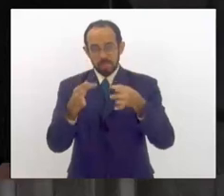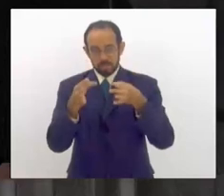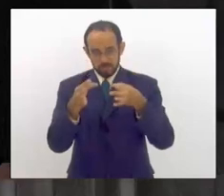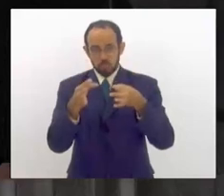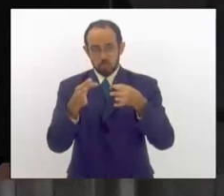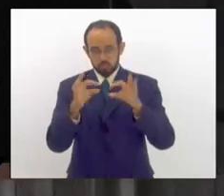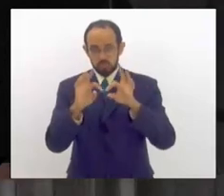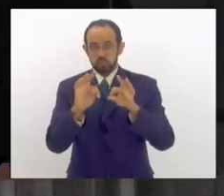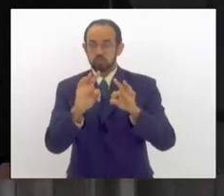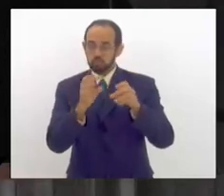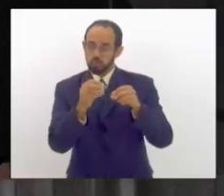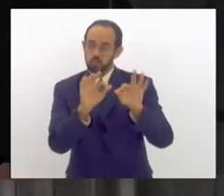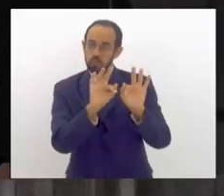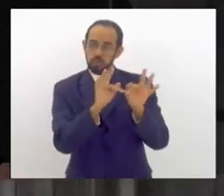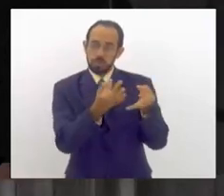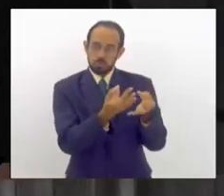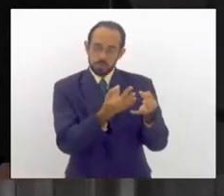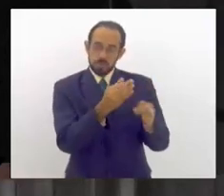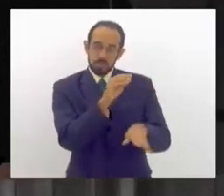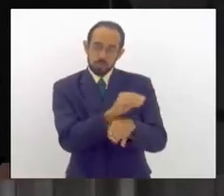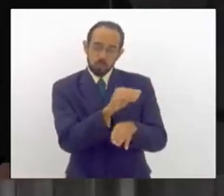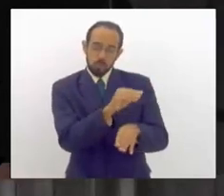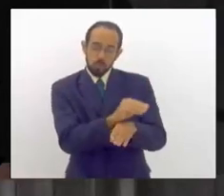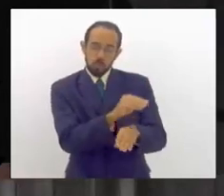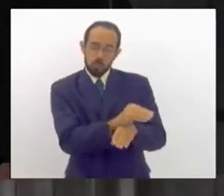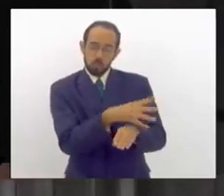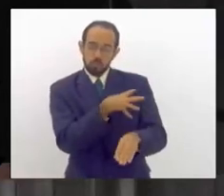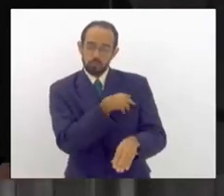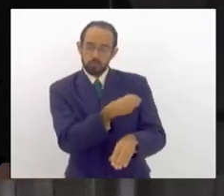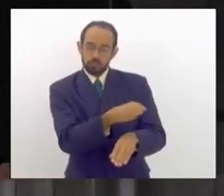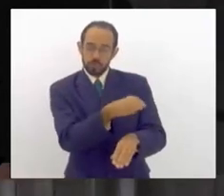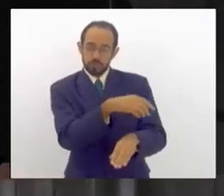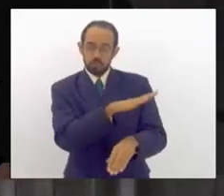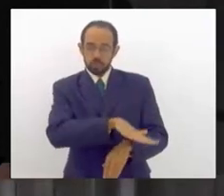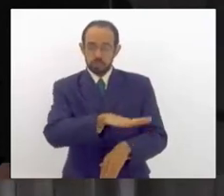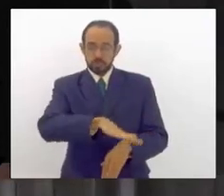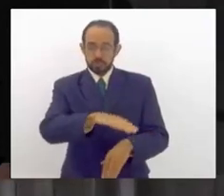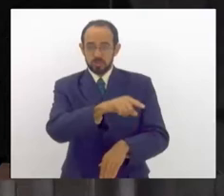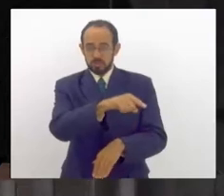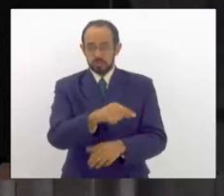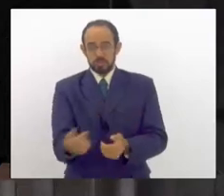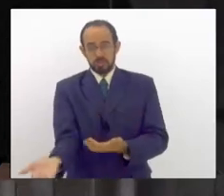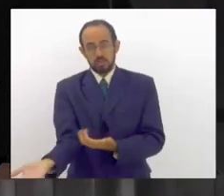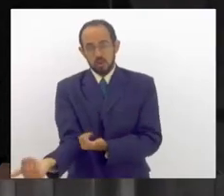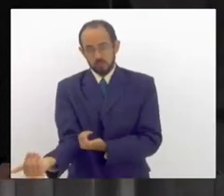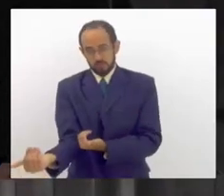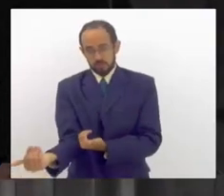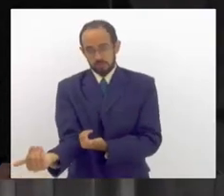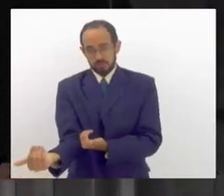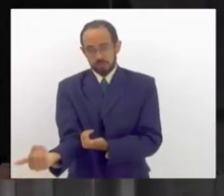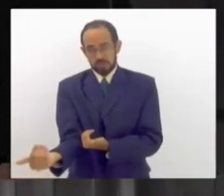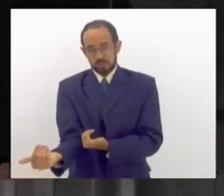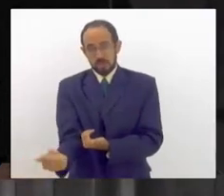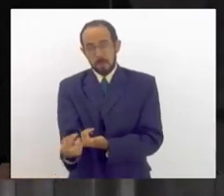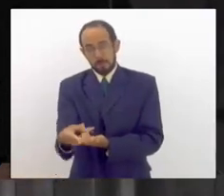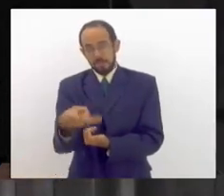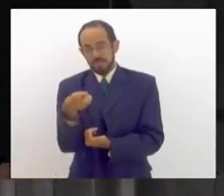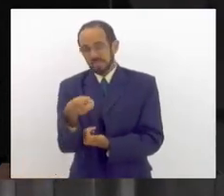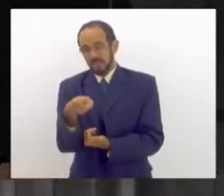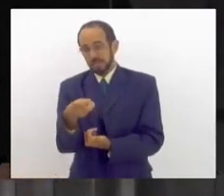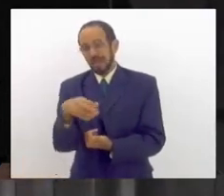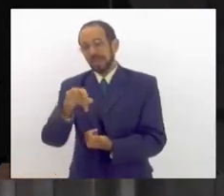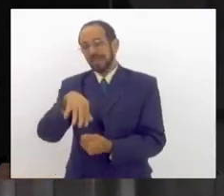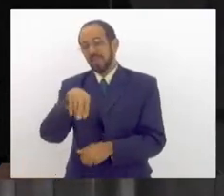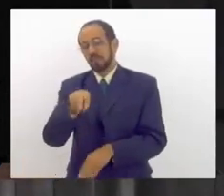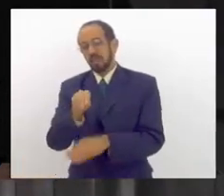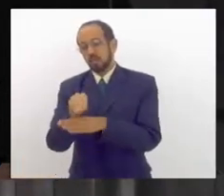cuidam, que tenham bastante atenção com seus filhos, com suas crianças, com seus adolescentes. Veja direitinho com quem você deixa,